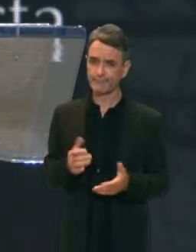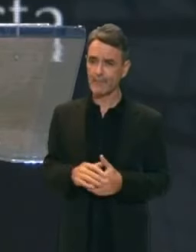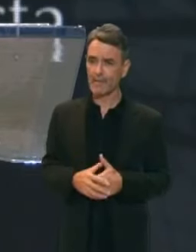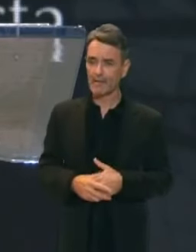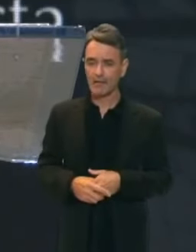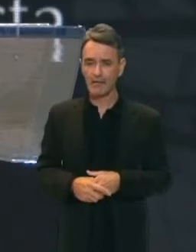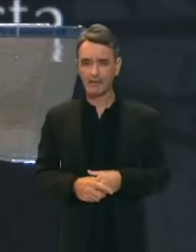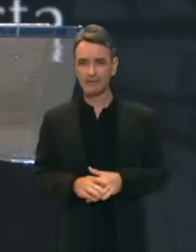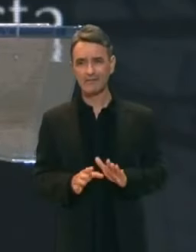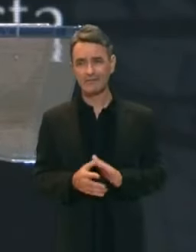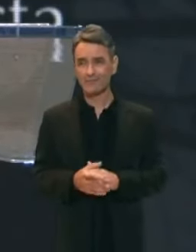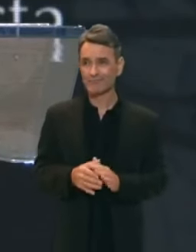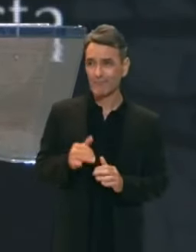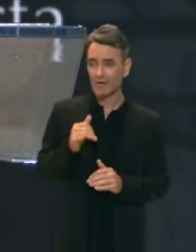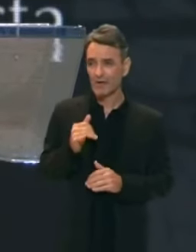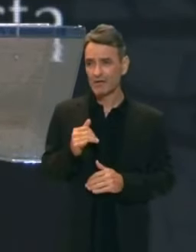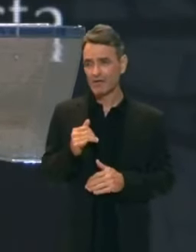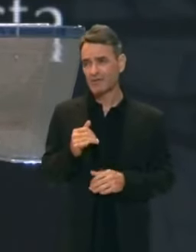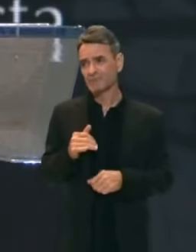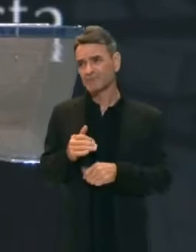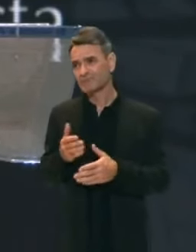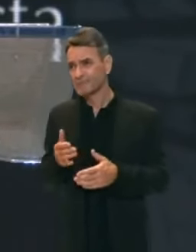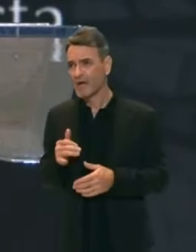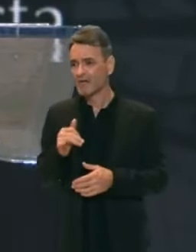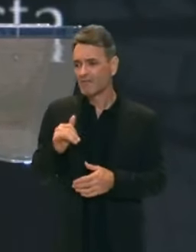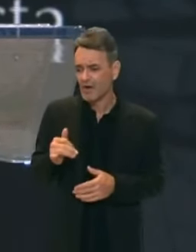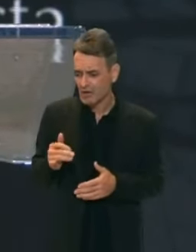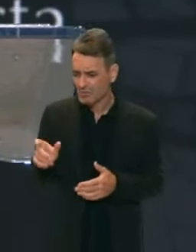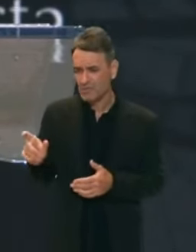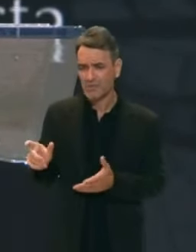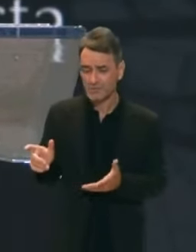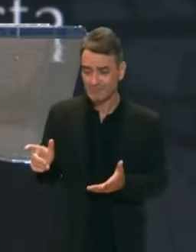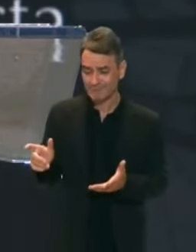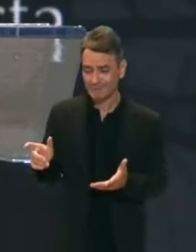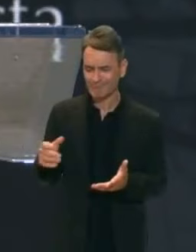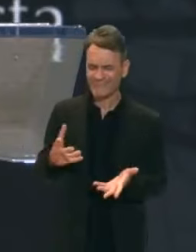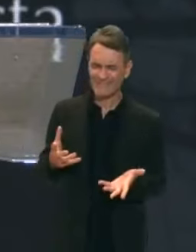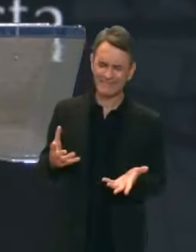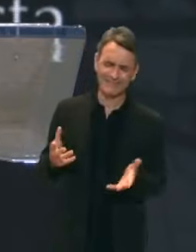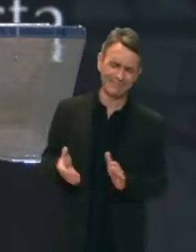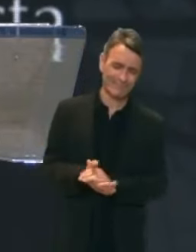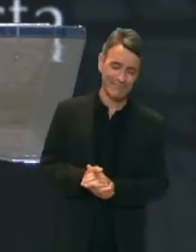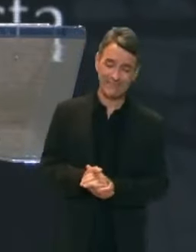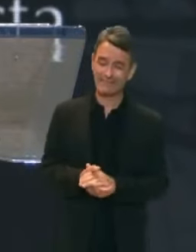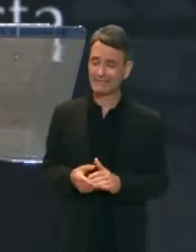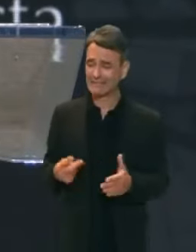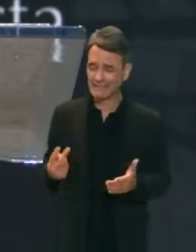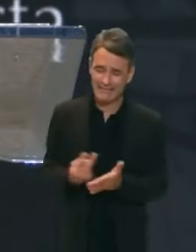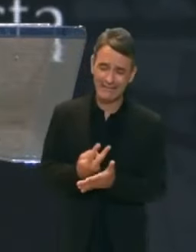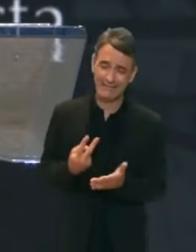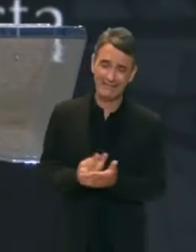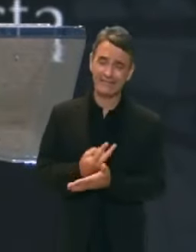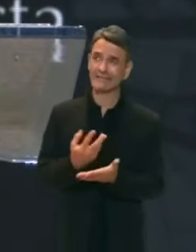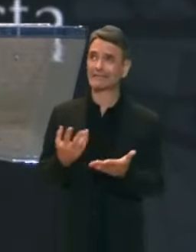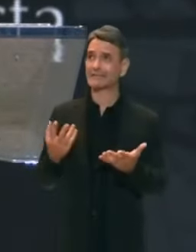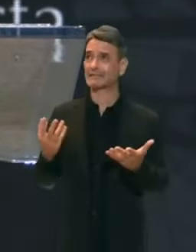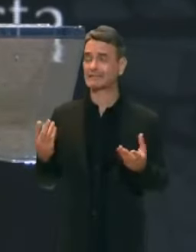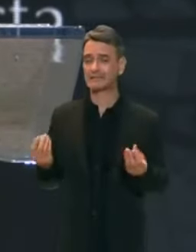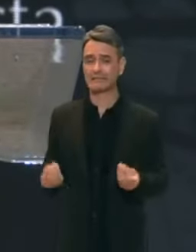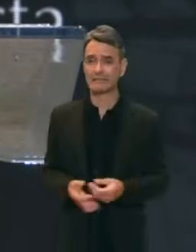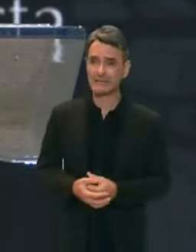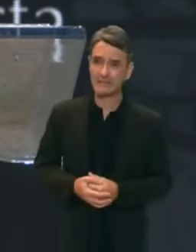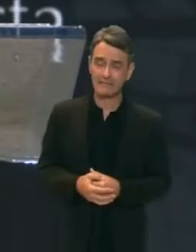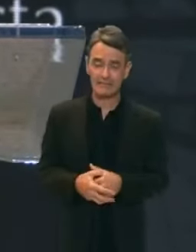de um jeito que eu não deveria com alguém, quando eu olho para alguém e eu mesmo percebo